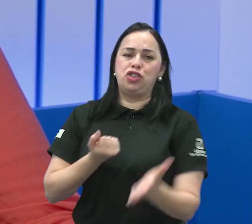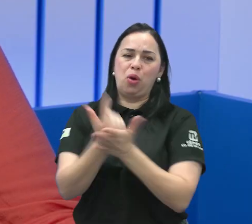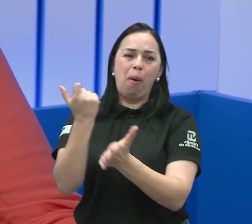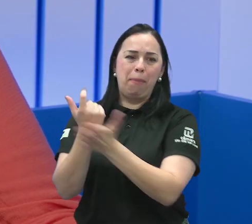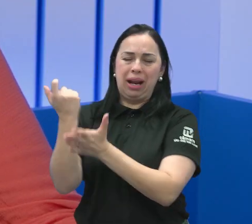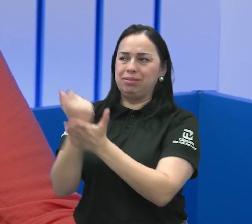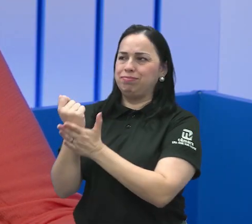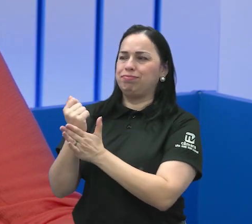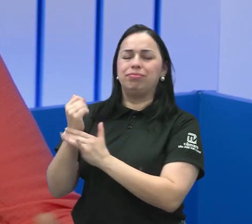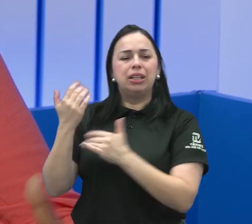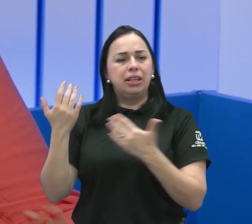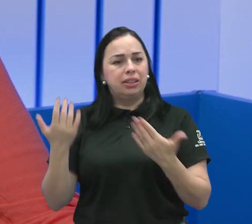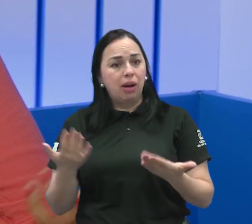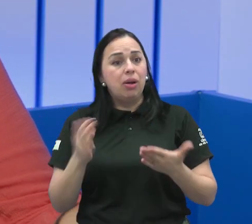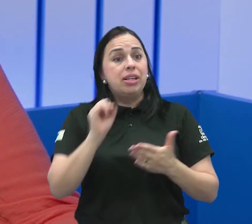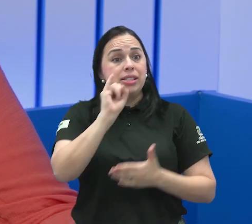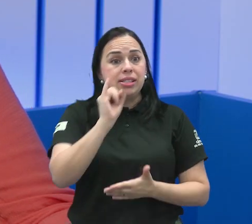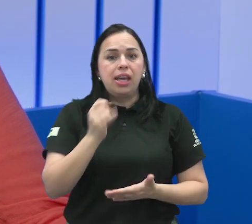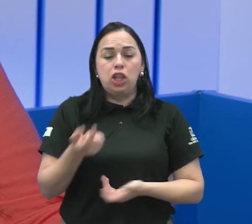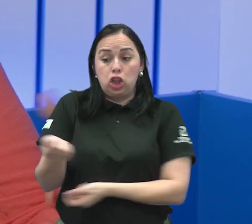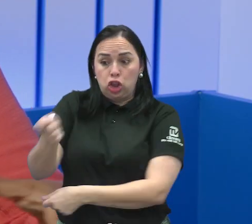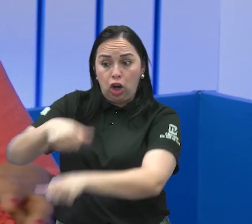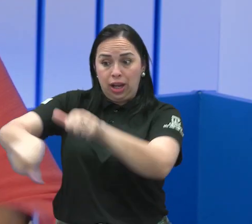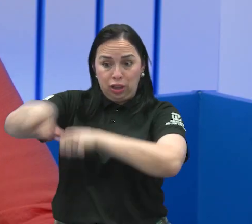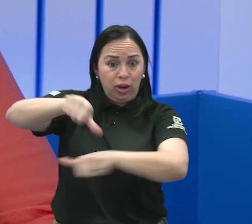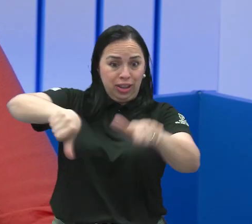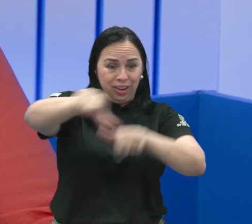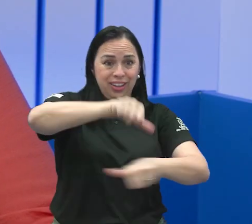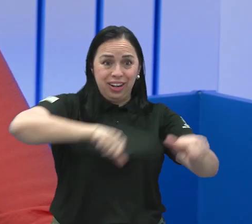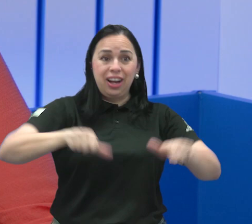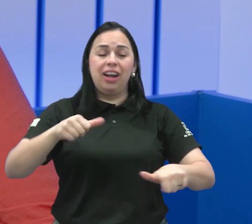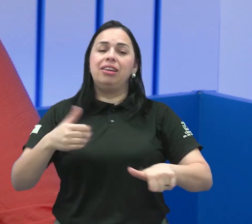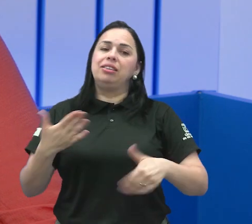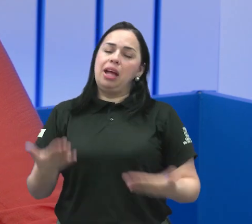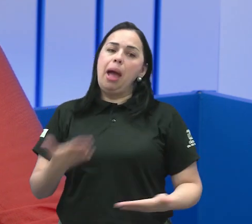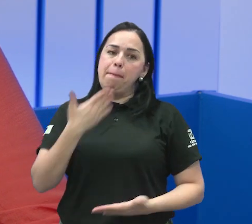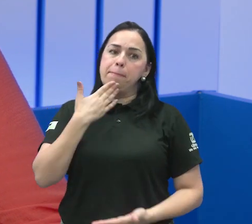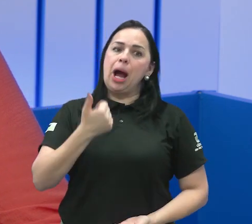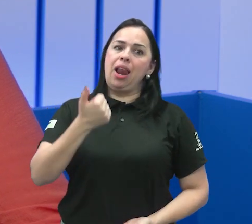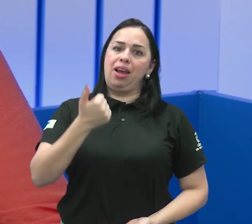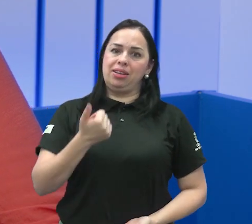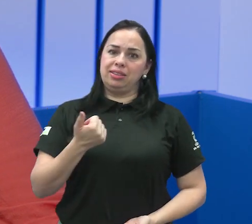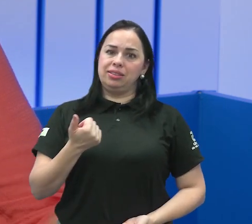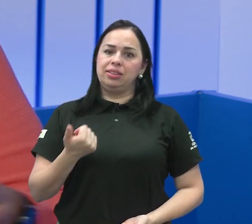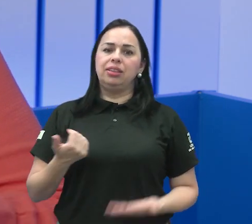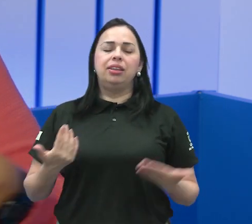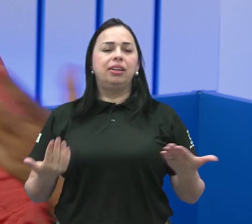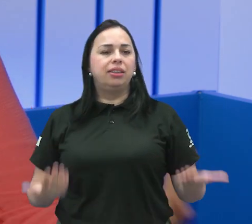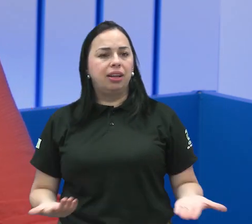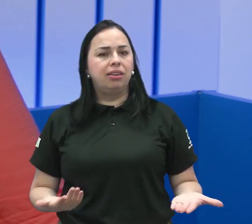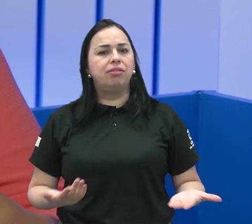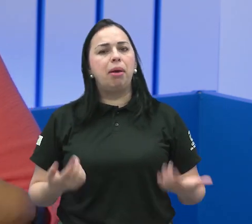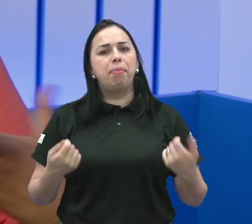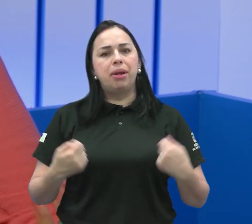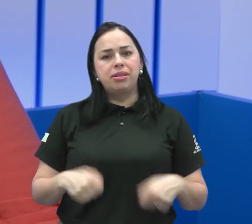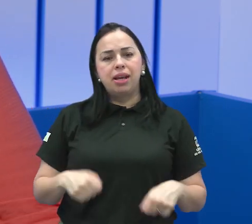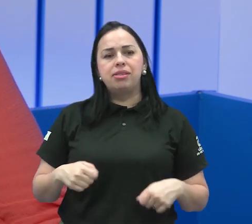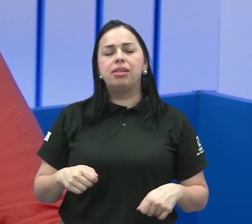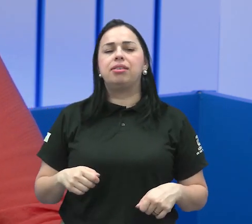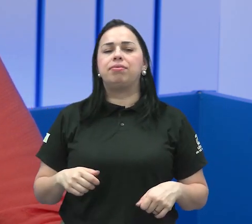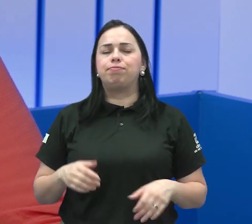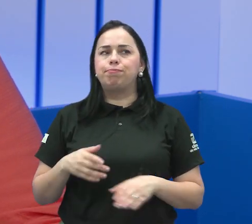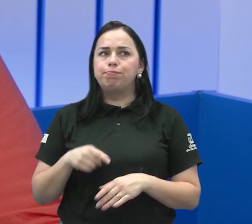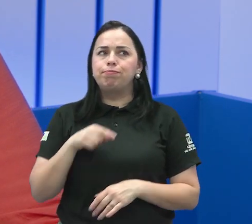colocar as mercadorias numa circulação mais igualitária, talvez a gente mude a produção, né? E com isso a gente vai